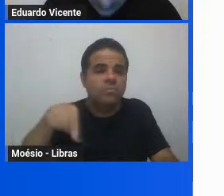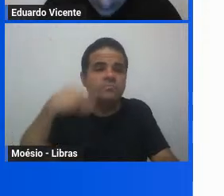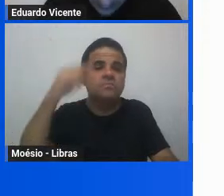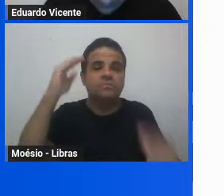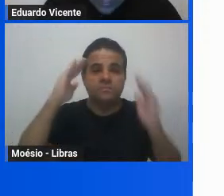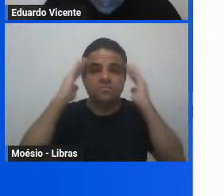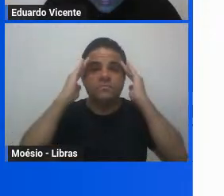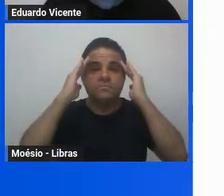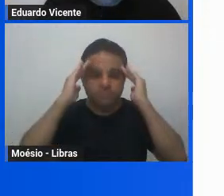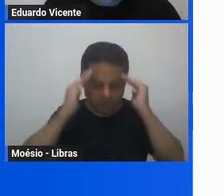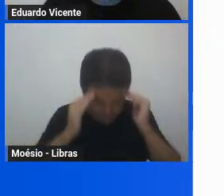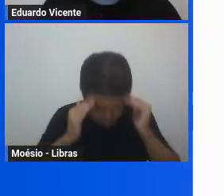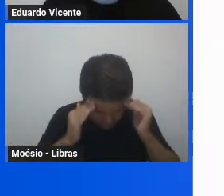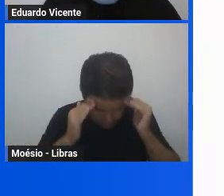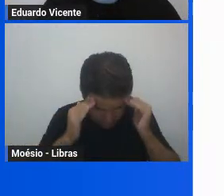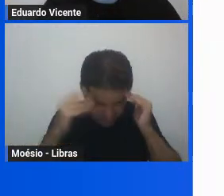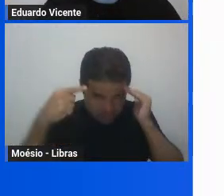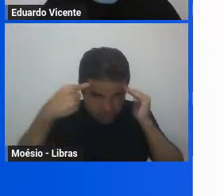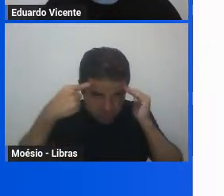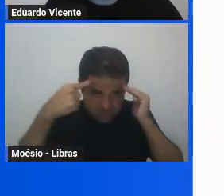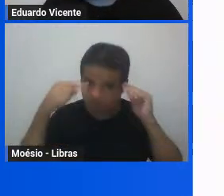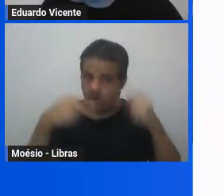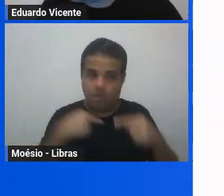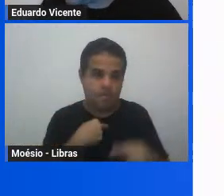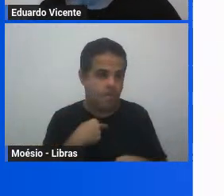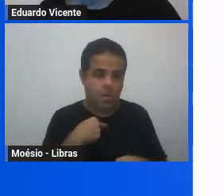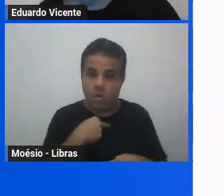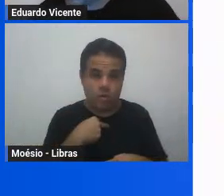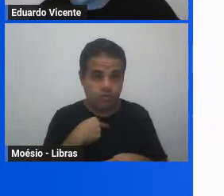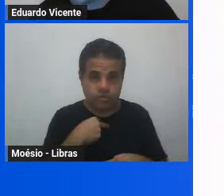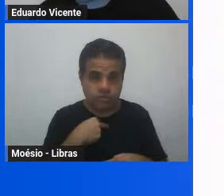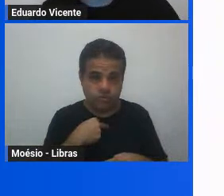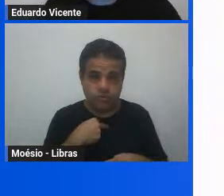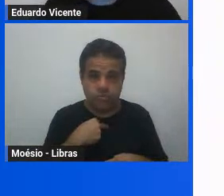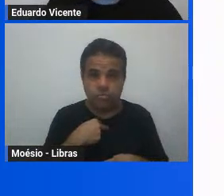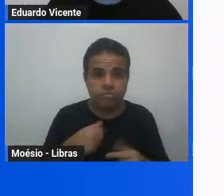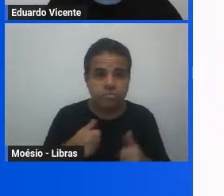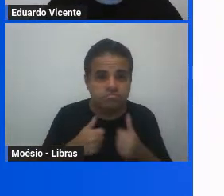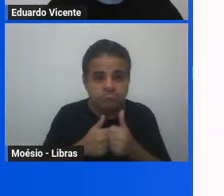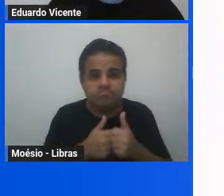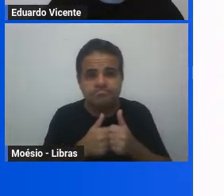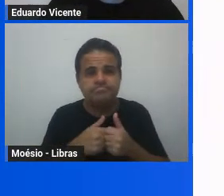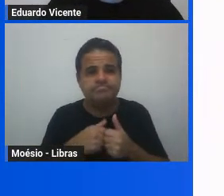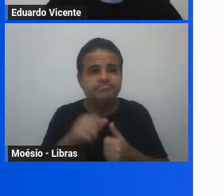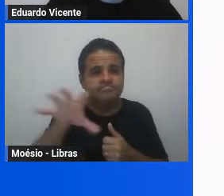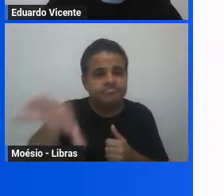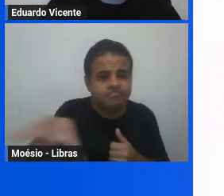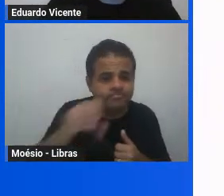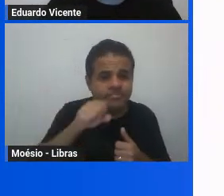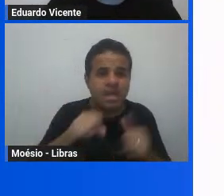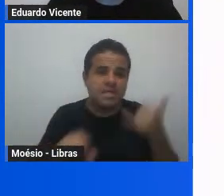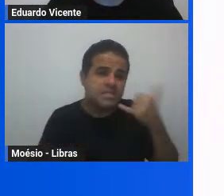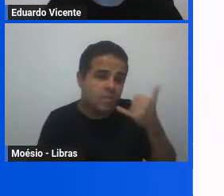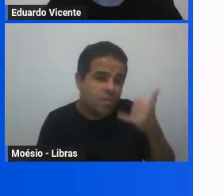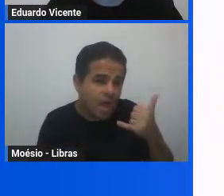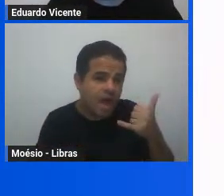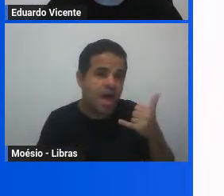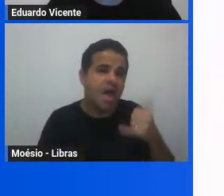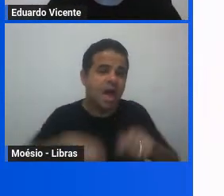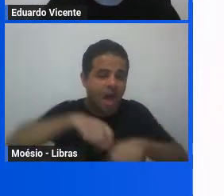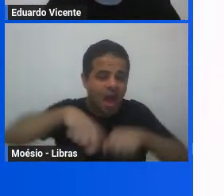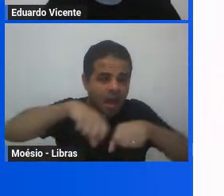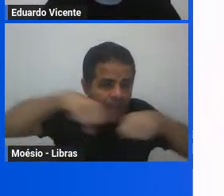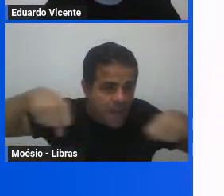cabeça, tá? Para quê? Para pegar um objeto que está próximo de mim, né? Um celular, amarrar um